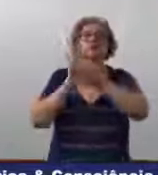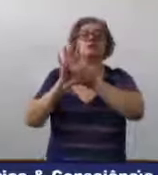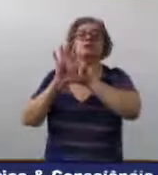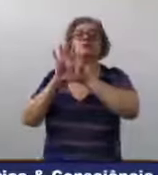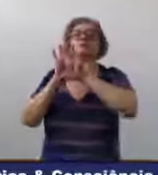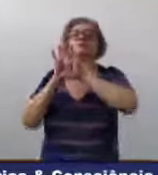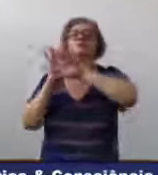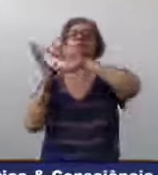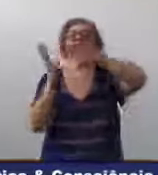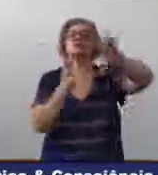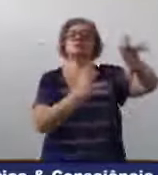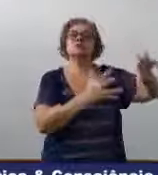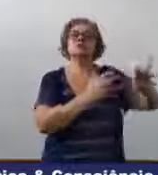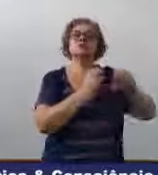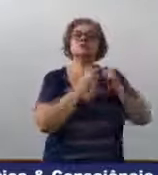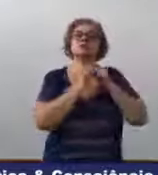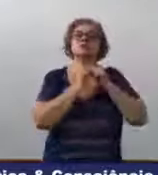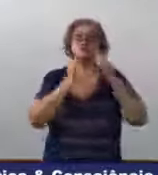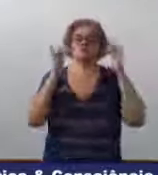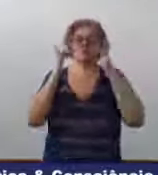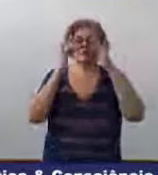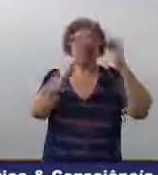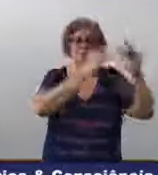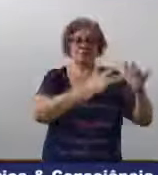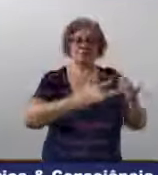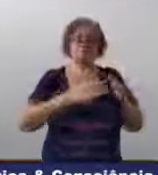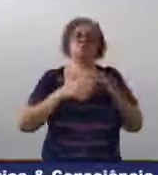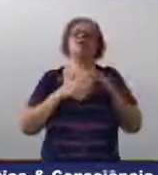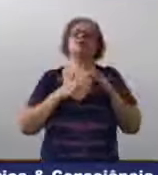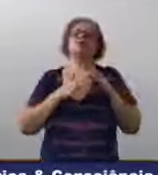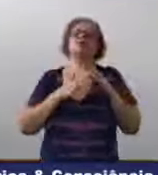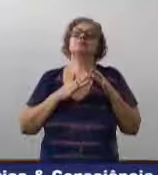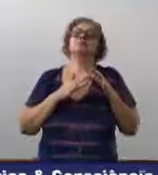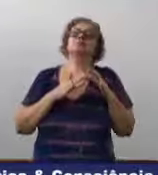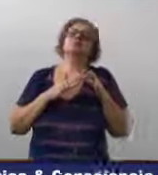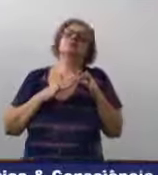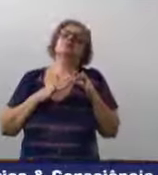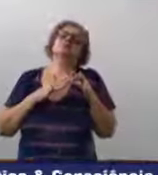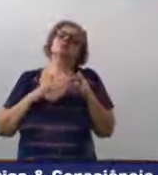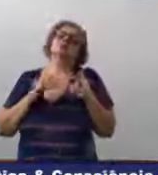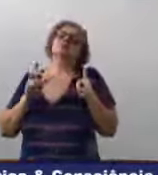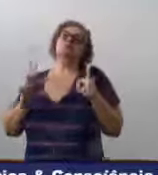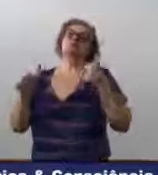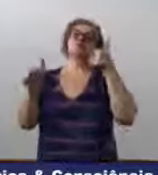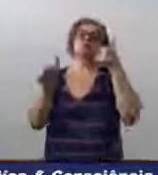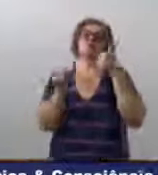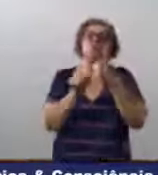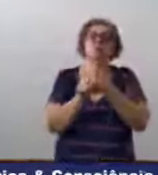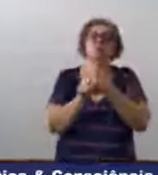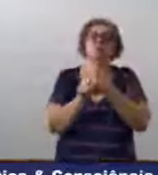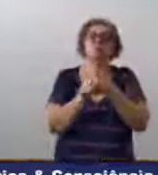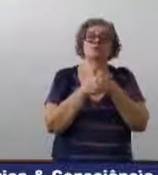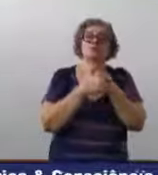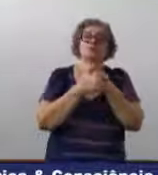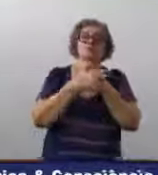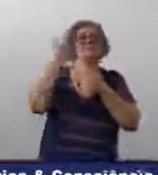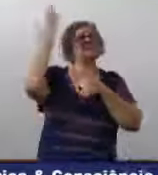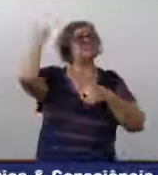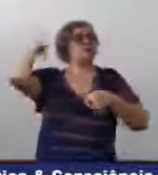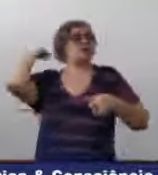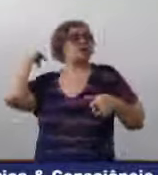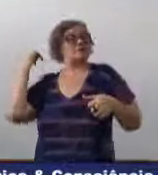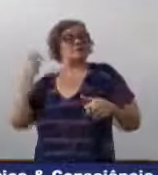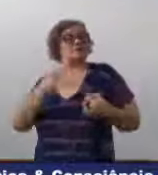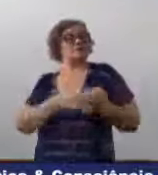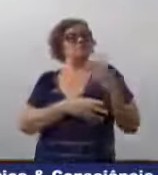cujas leis, em sua totalidade, nós ainda não conhecemos. E sempre deparamos, mesmo antes do